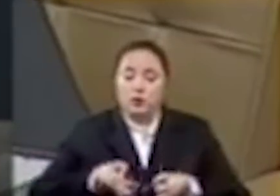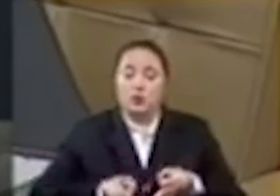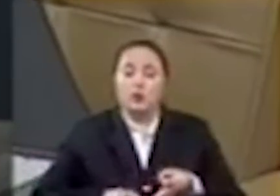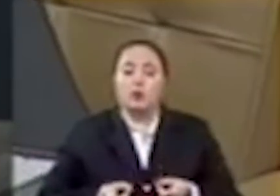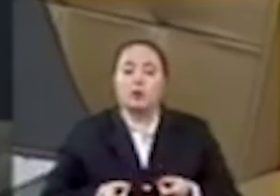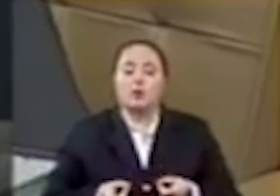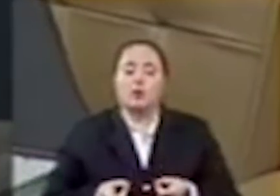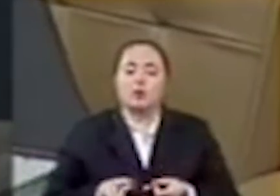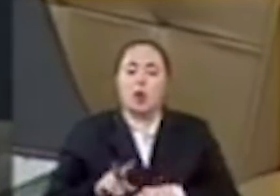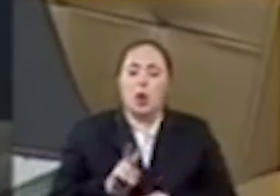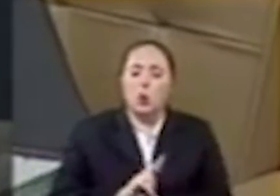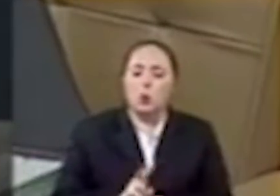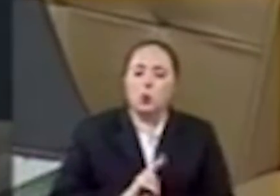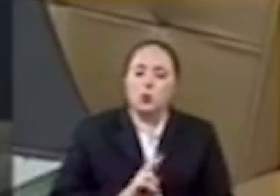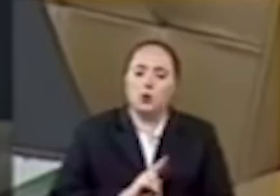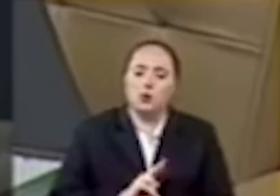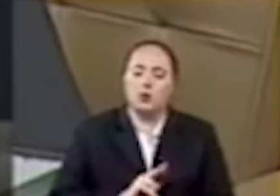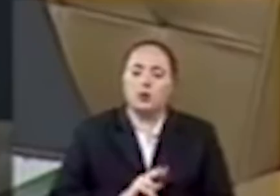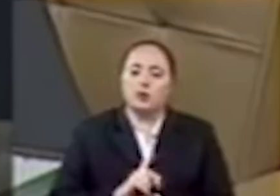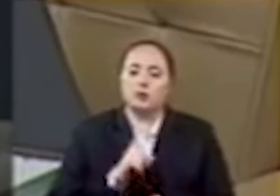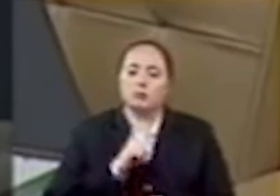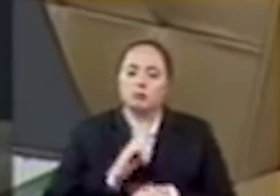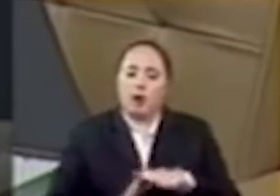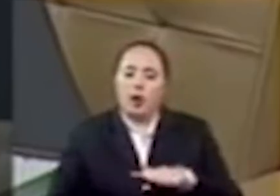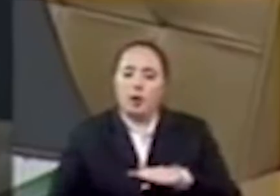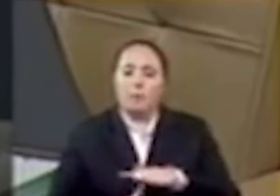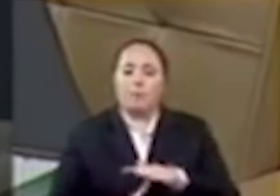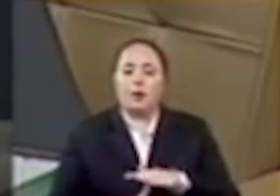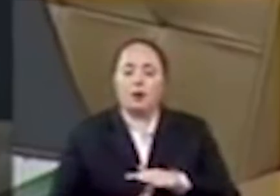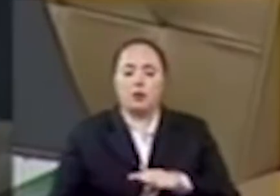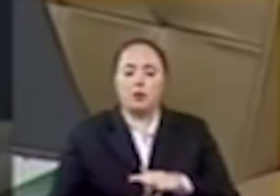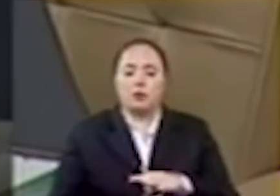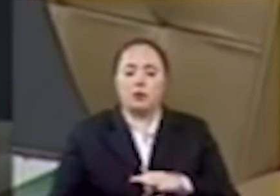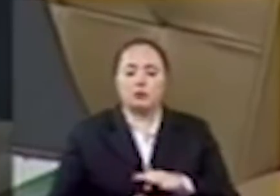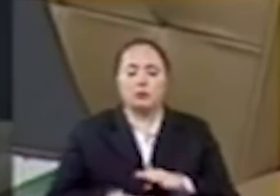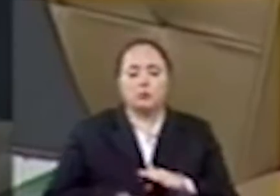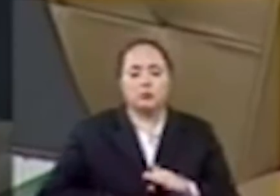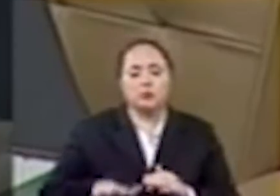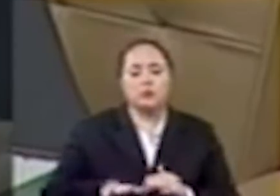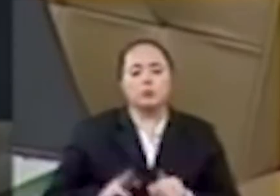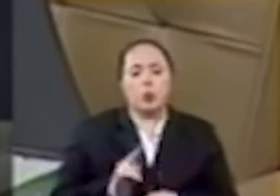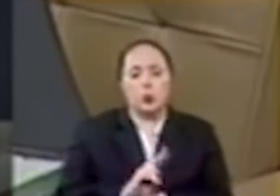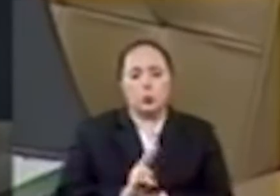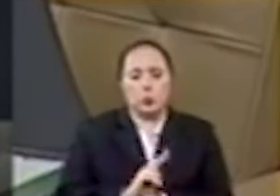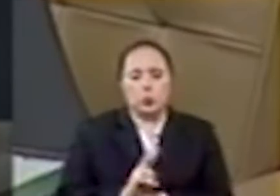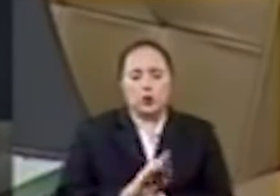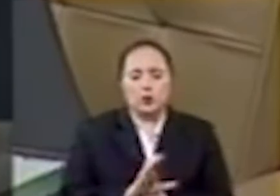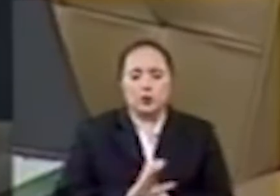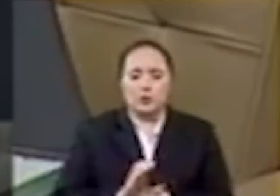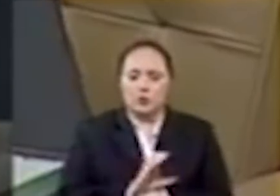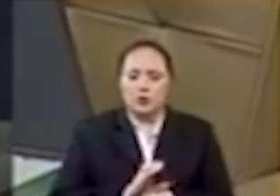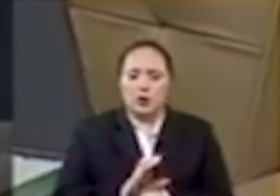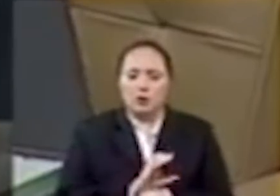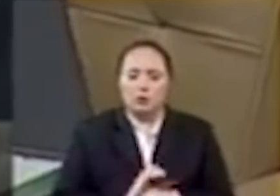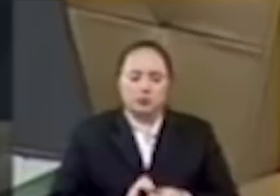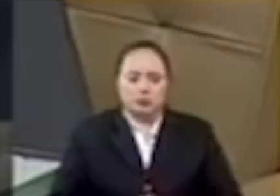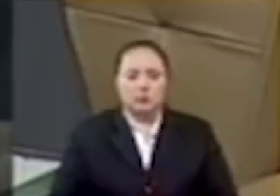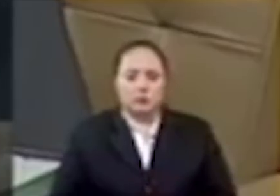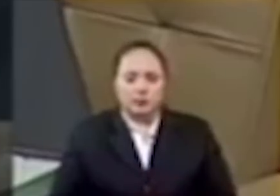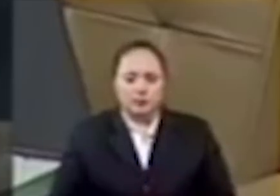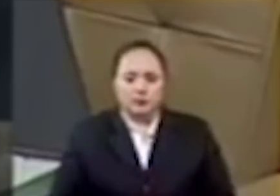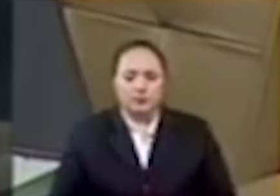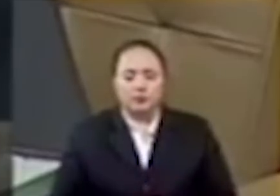exercício de controle é limitada pelo próprio parâmetro de controle constitucional.